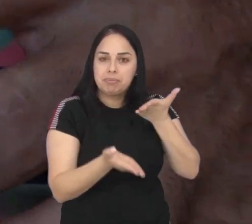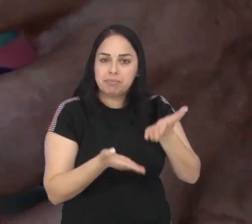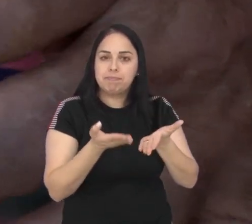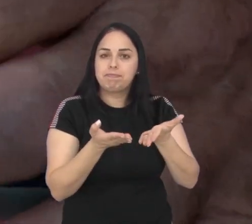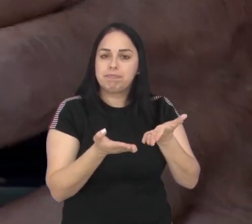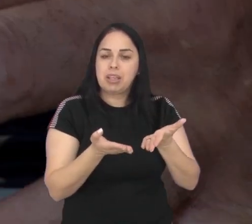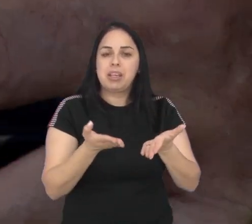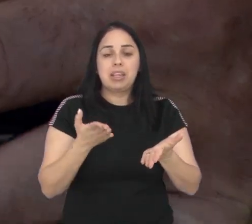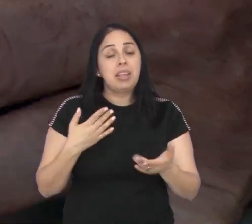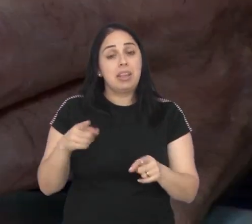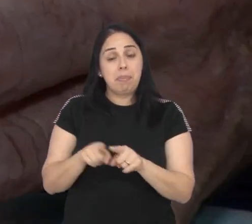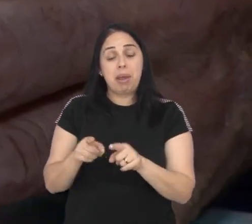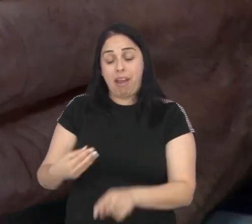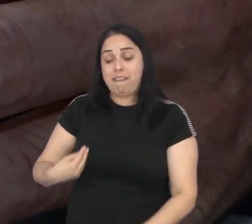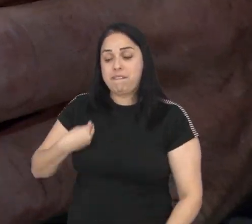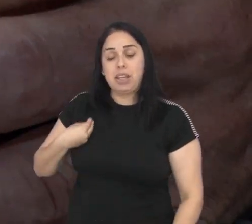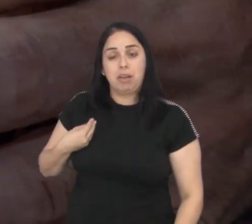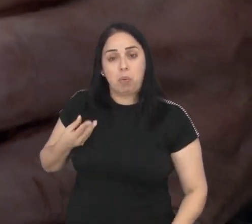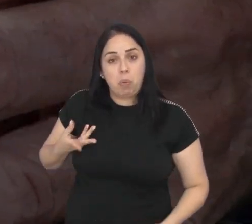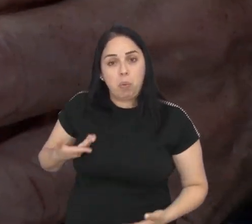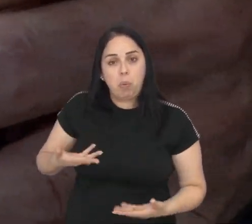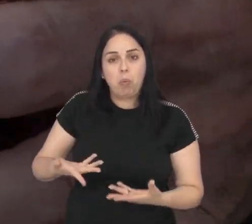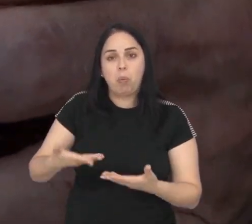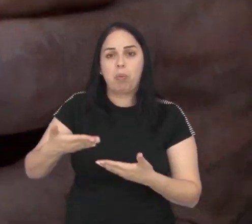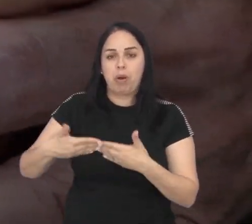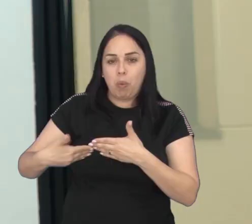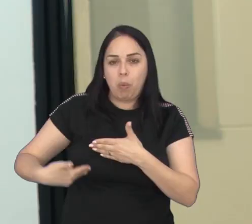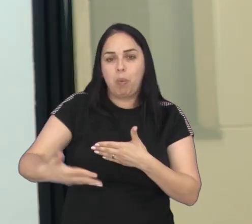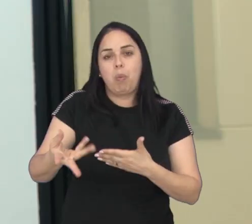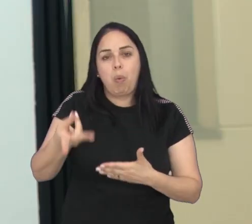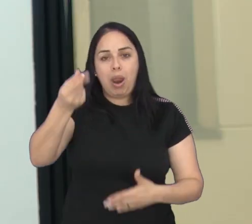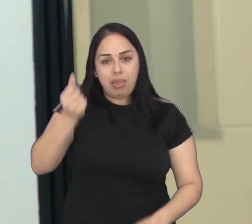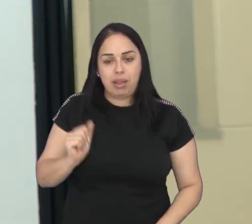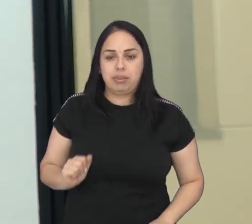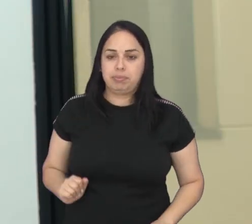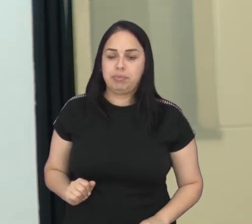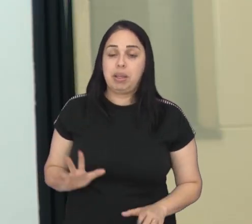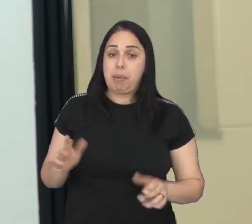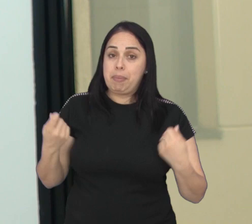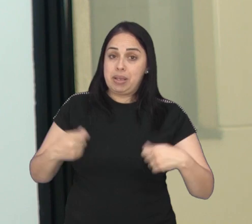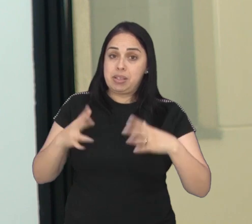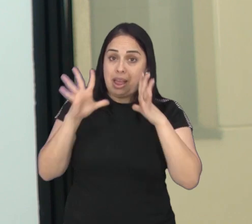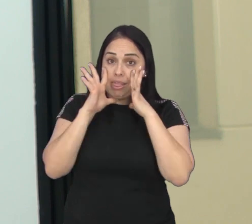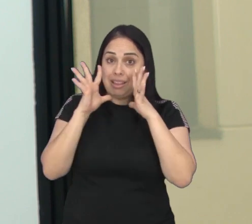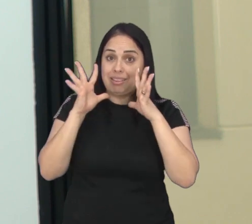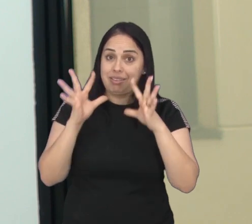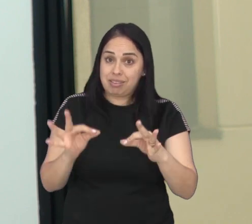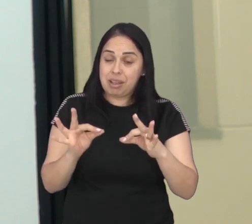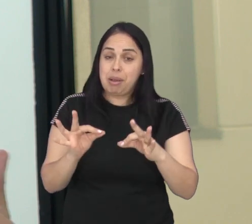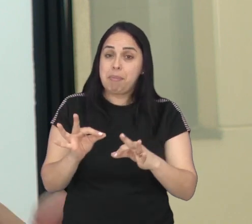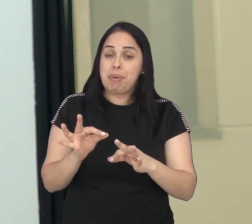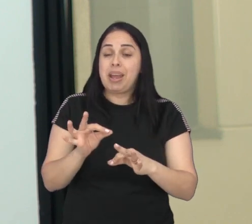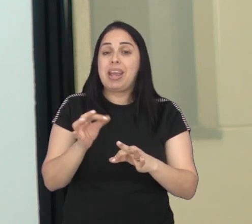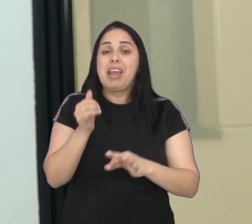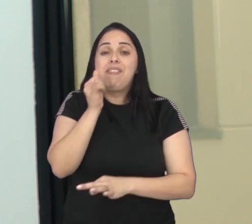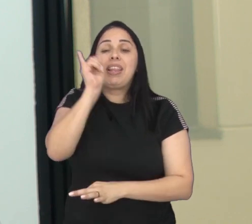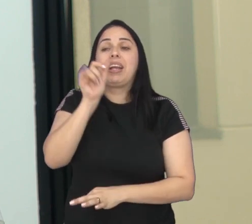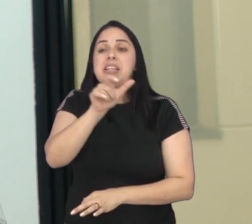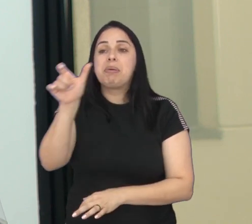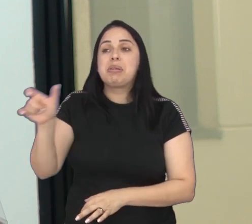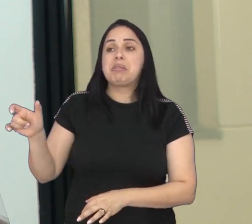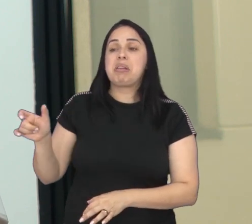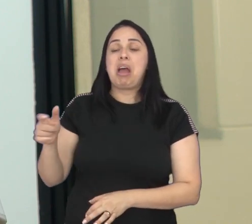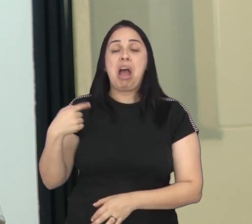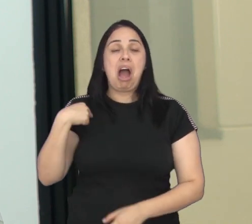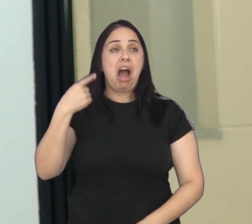paciente soropositivo viva com qualidade de vida. O importante é nós trazermos esse alerta para não deixar cair no